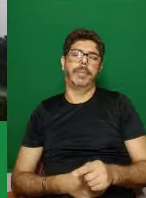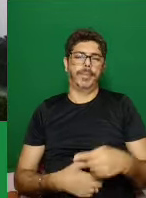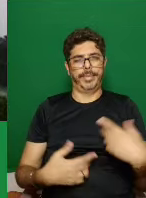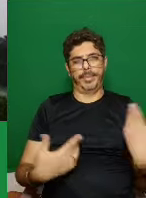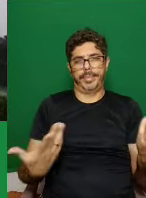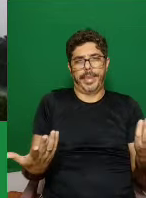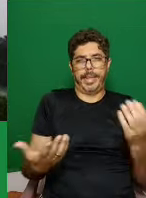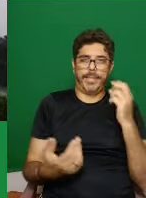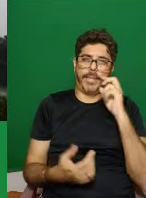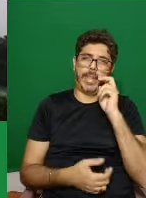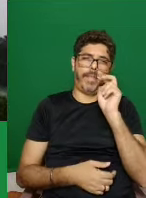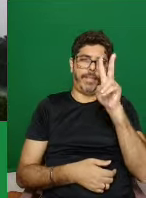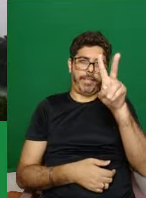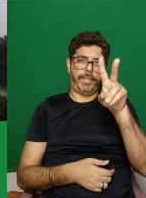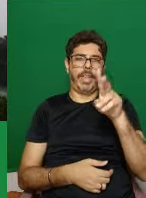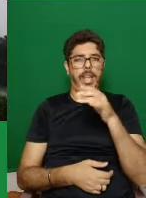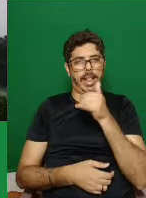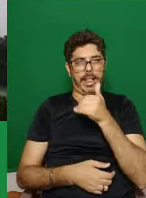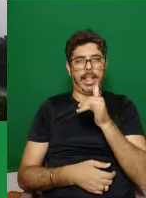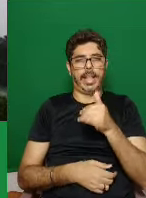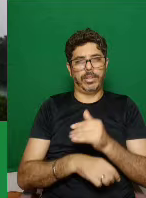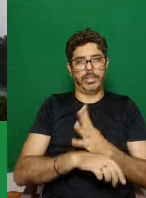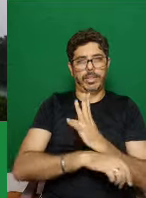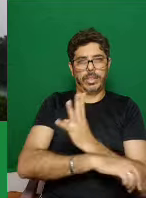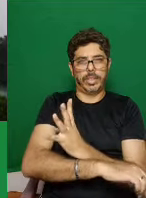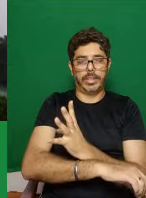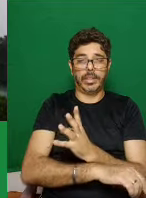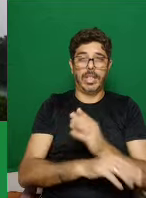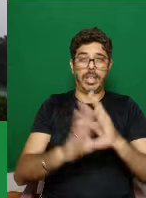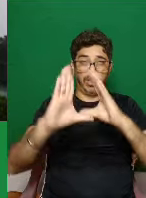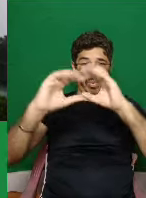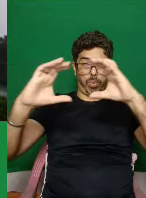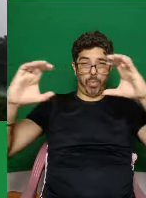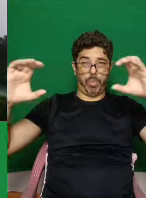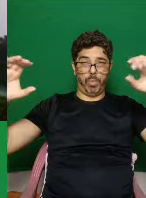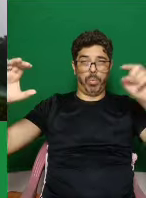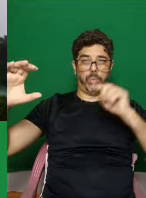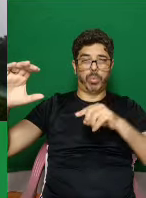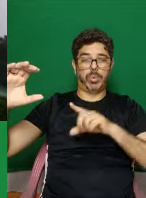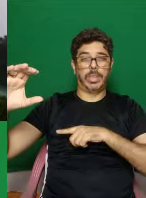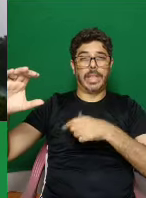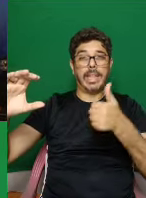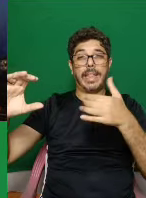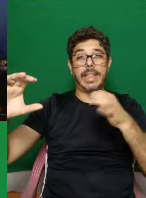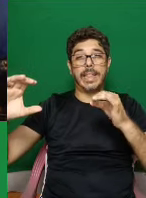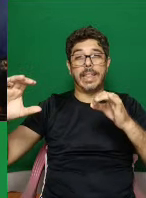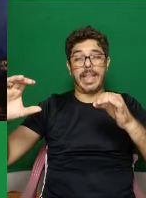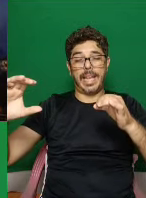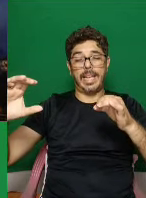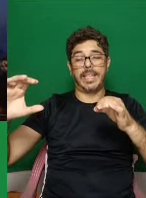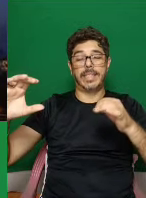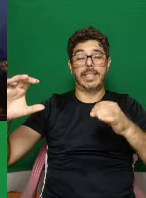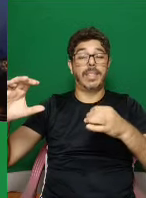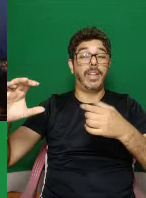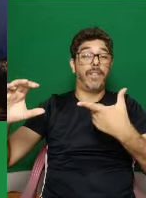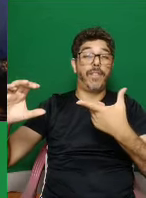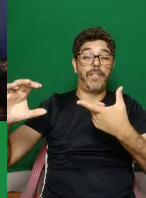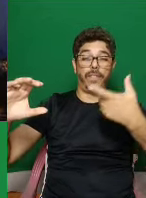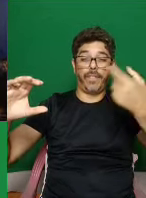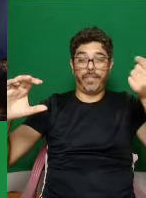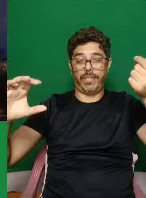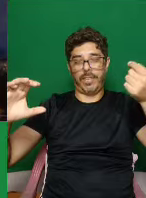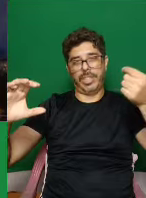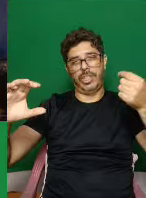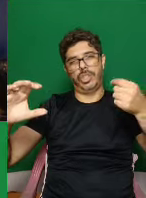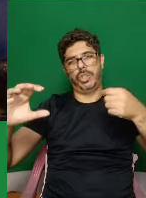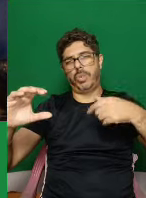nuvem típica, durante um temporal, carrega cerca de 10 a 20 coulombs de cada tipo de carga a uma altura média de cerca de